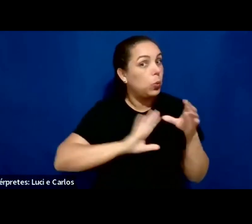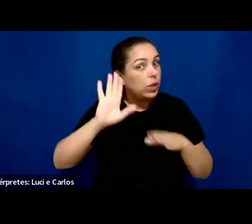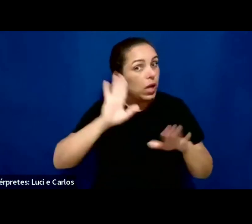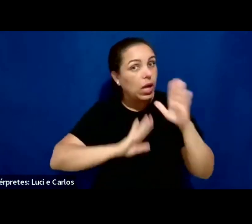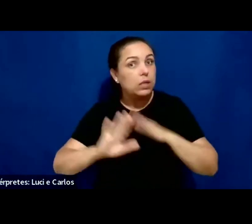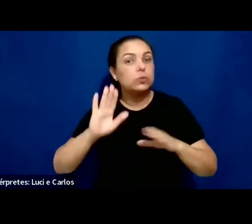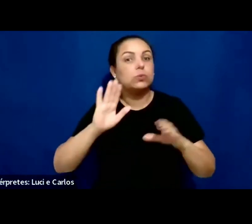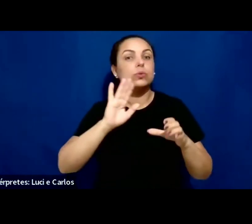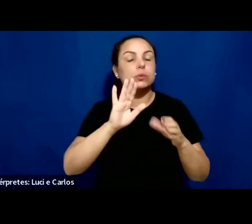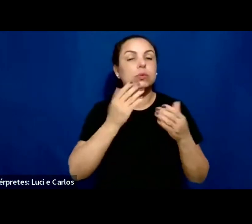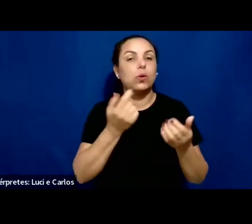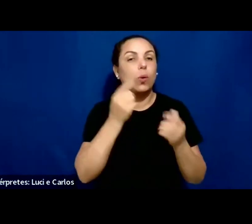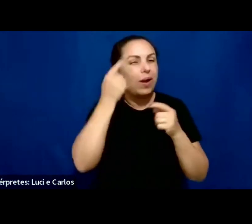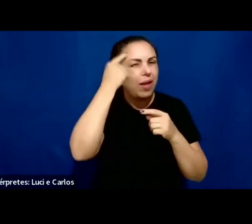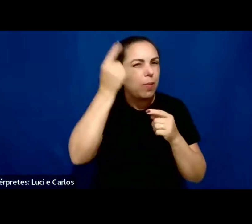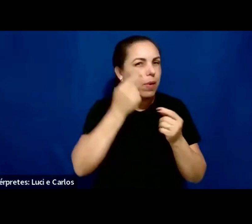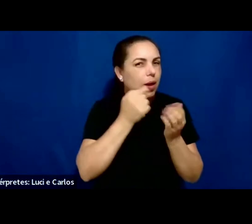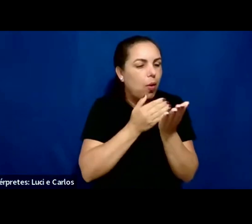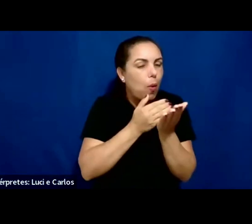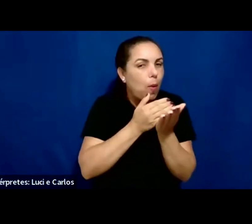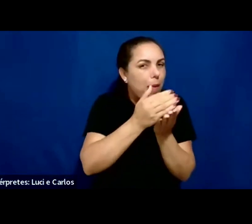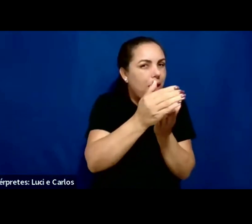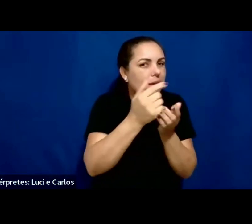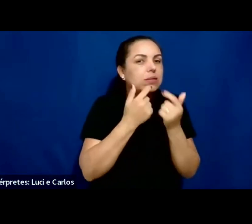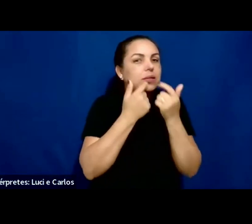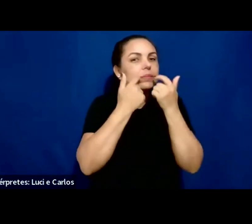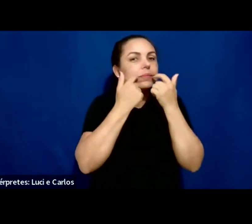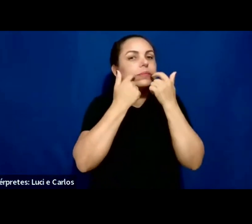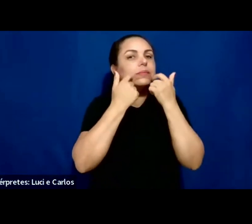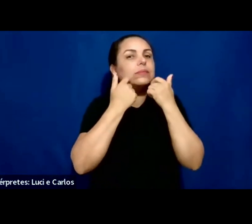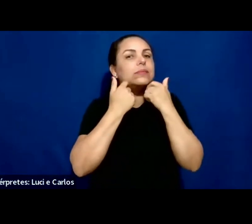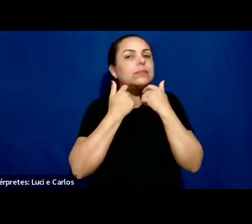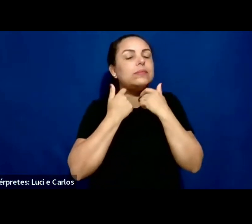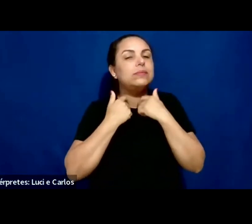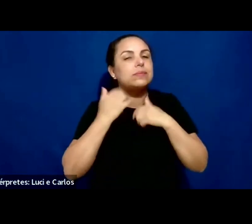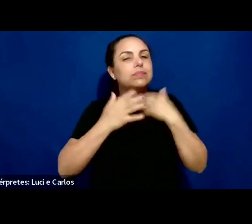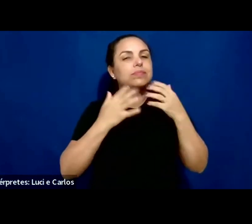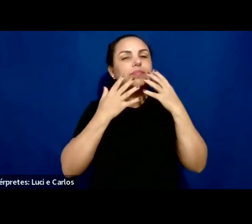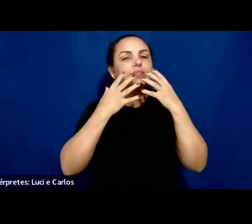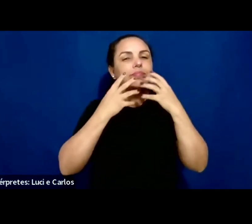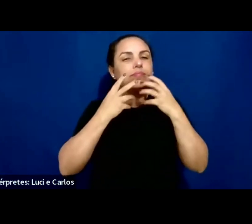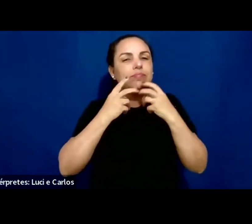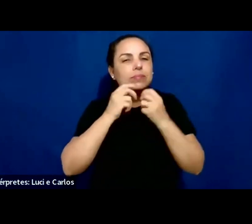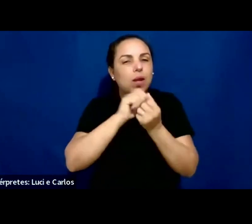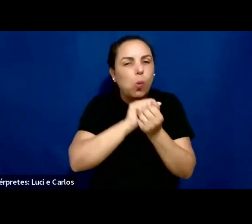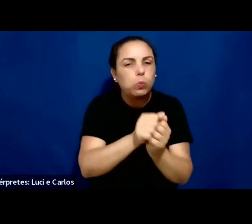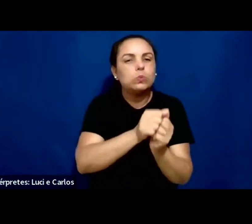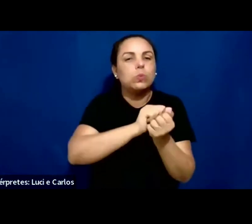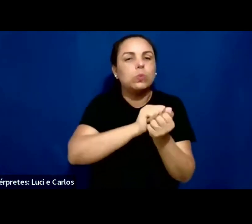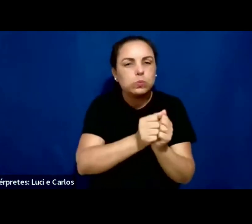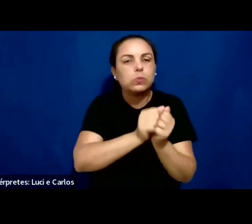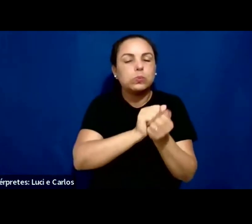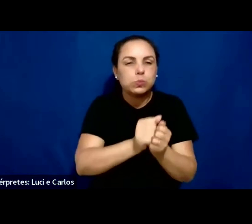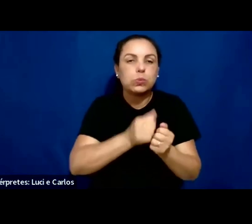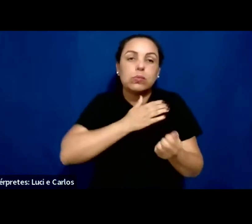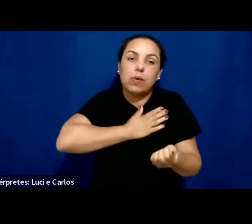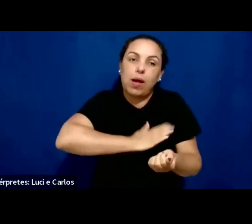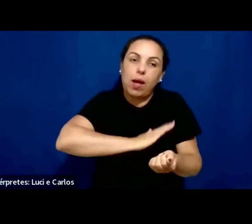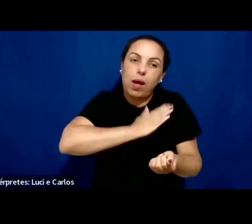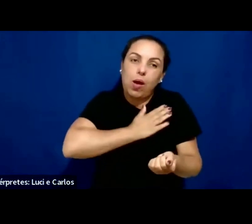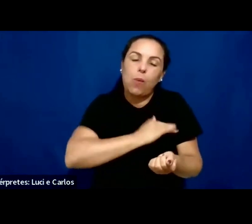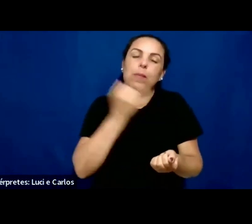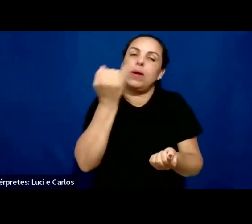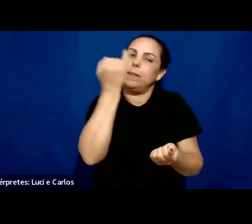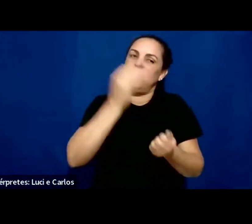boca é a entrada, hein? Senão vai dar problema na saída, ok? O que fazer para salvar o